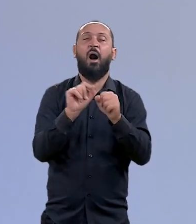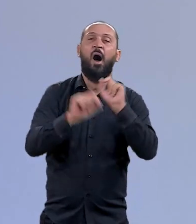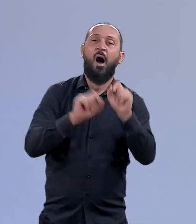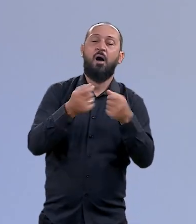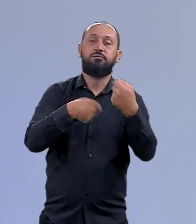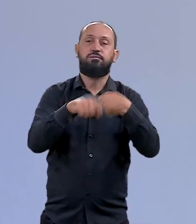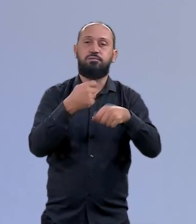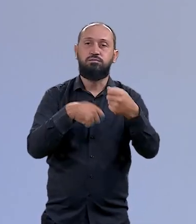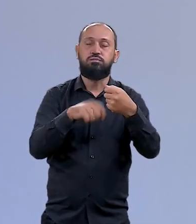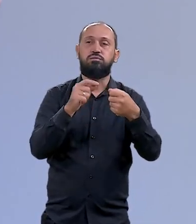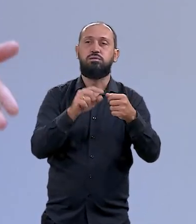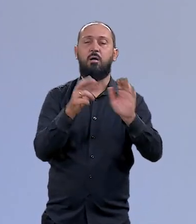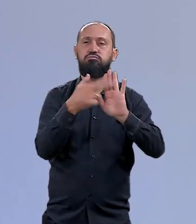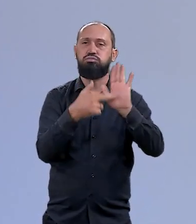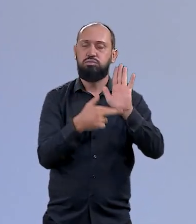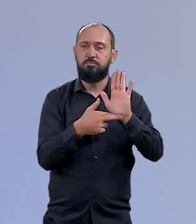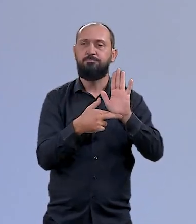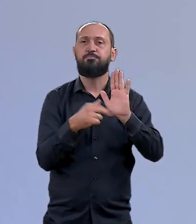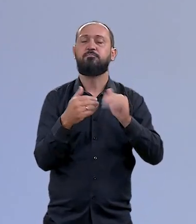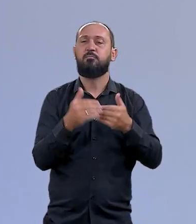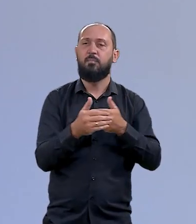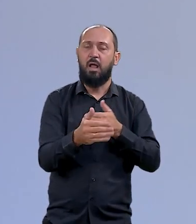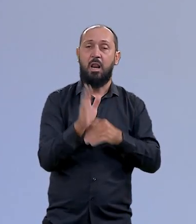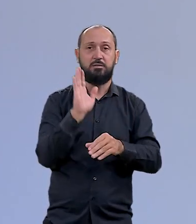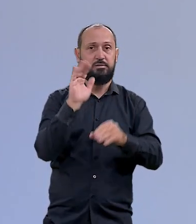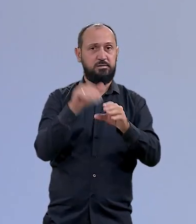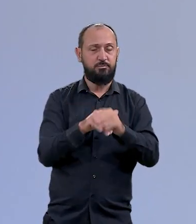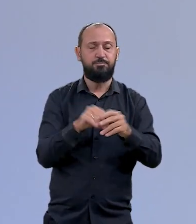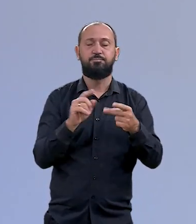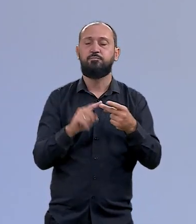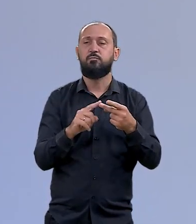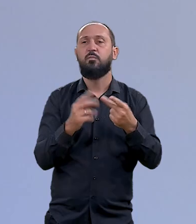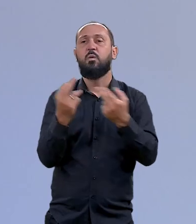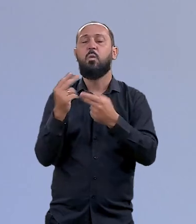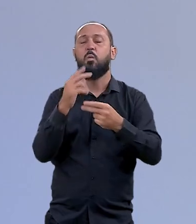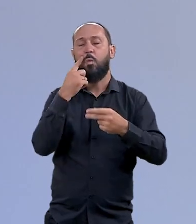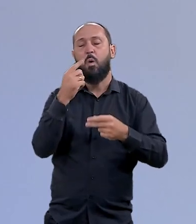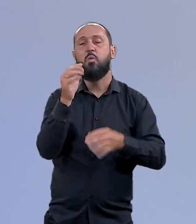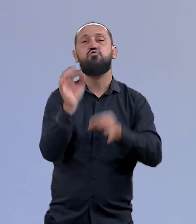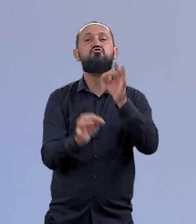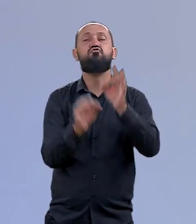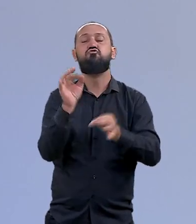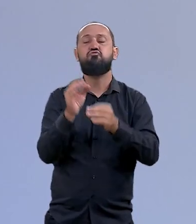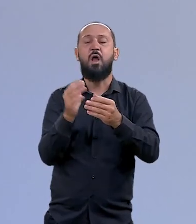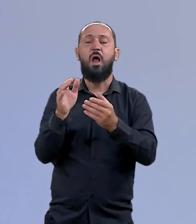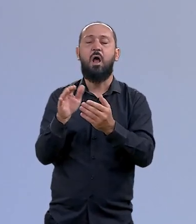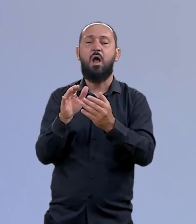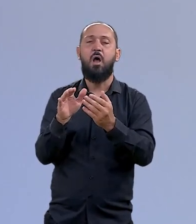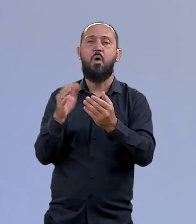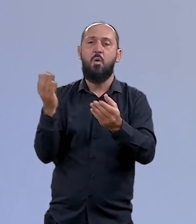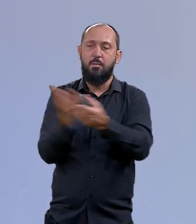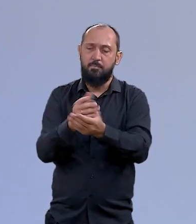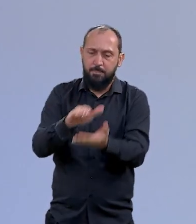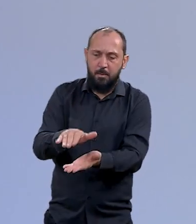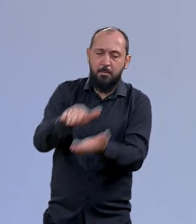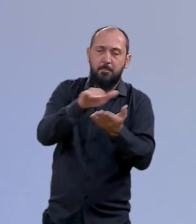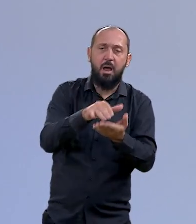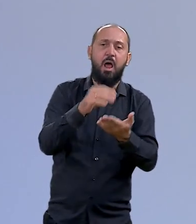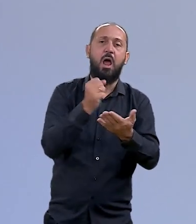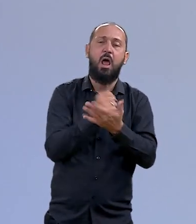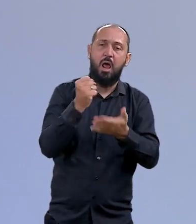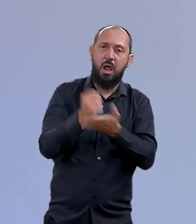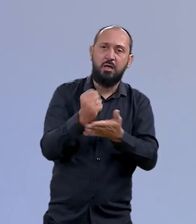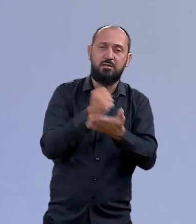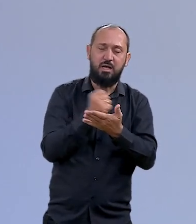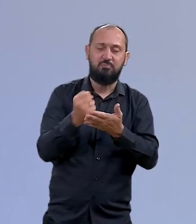já há muitos anos, e isso referendado pelo Constituinte de 1988, elegeu o Poder Judiciário para fazer tanto a